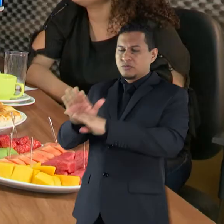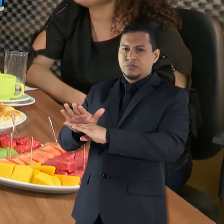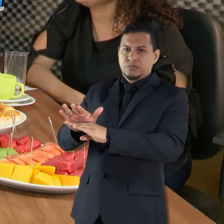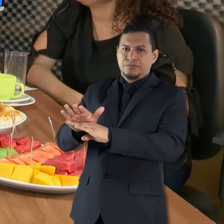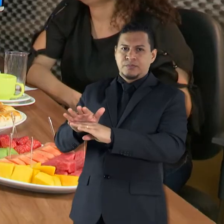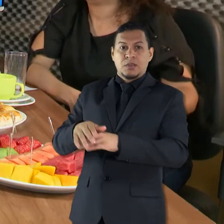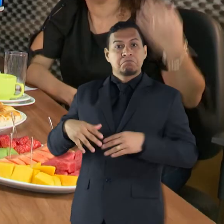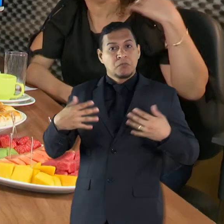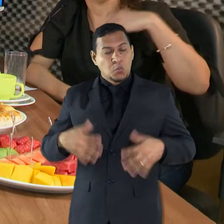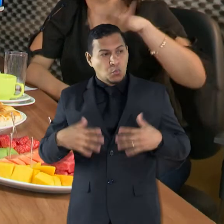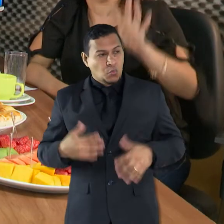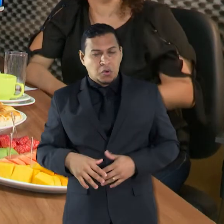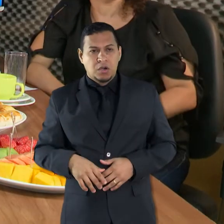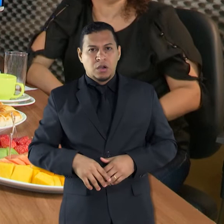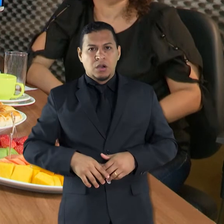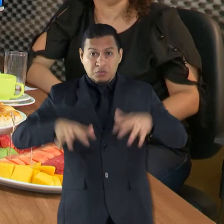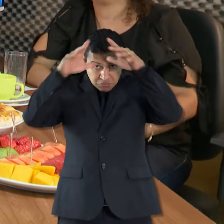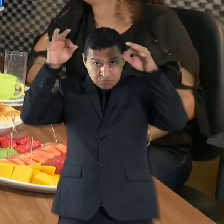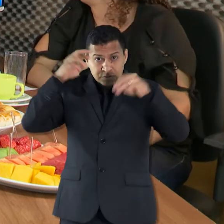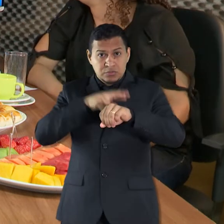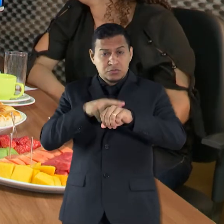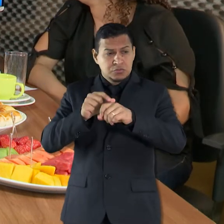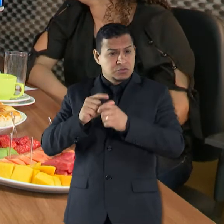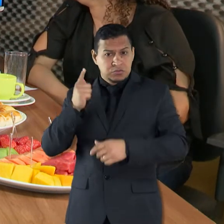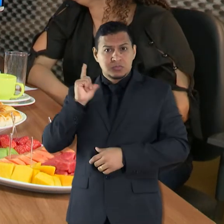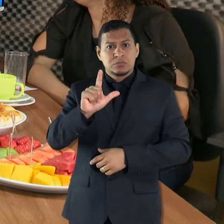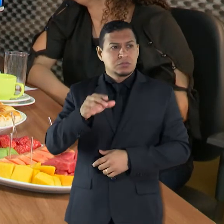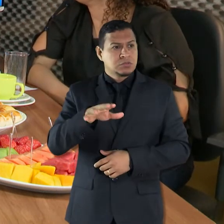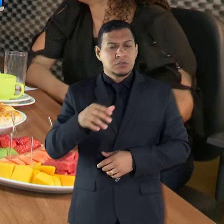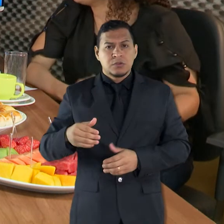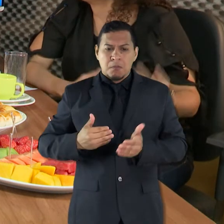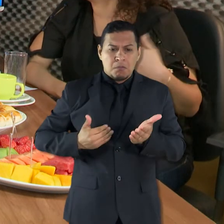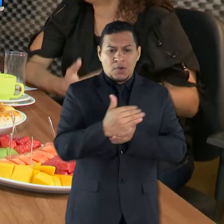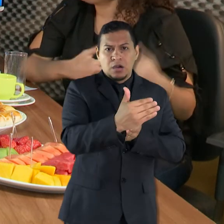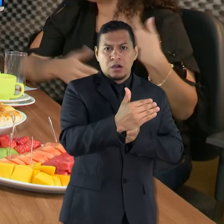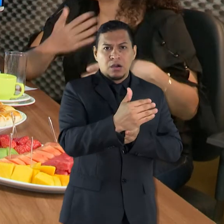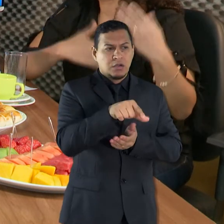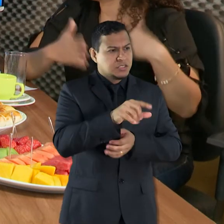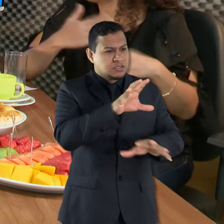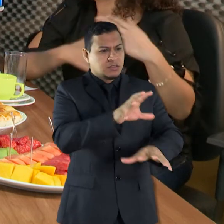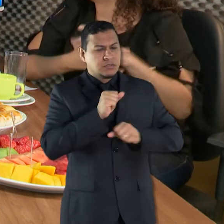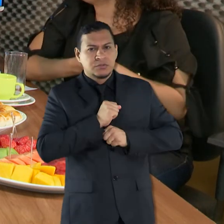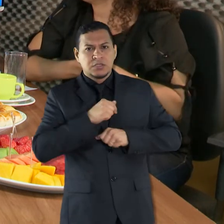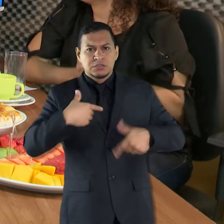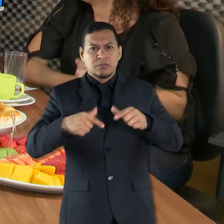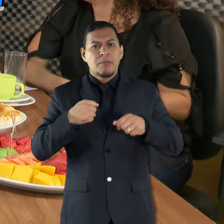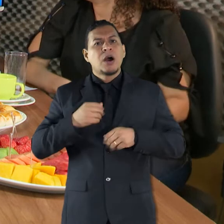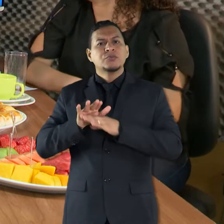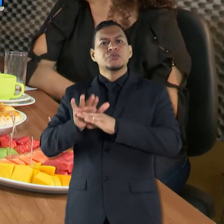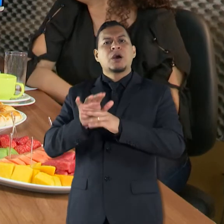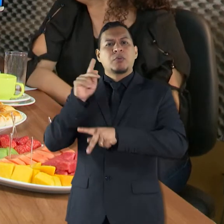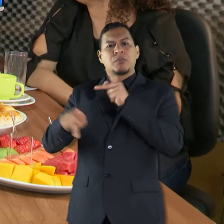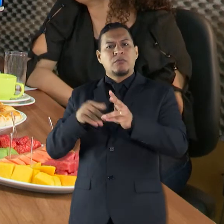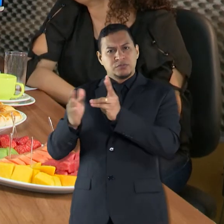O Judiciário aí saindo aí nas linhas de frente aí. E pegando esse trabalho para si, né?